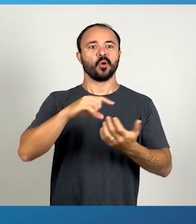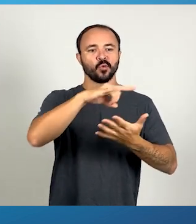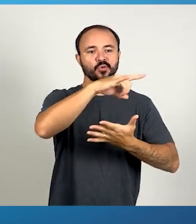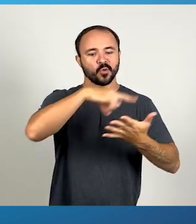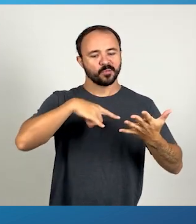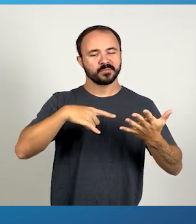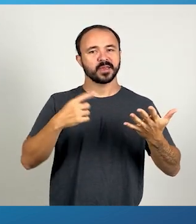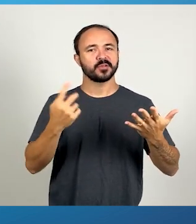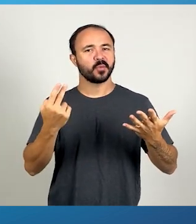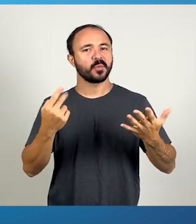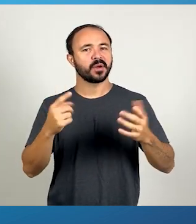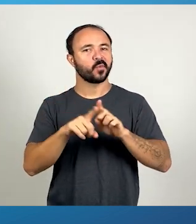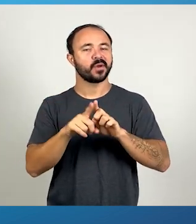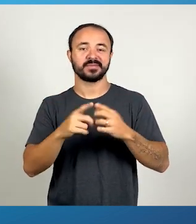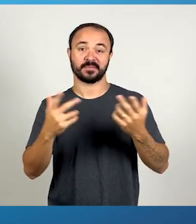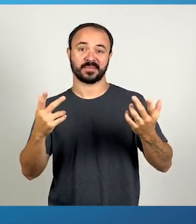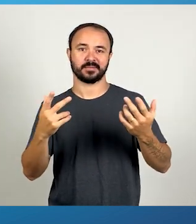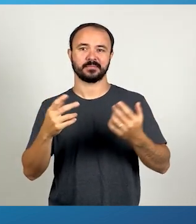o passado.